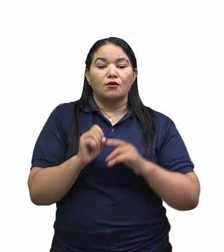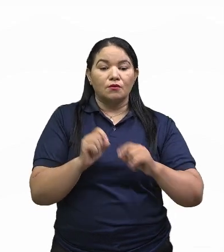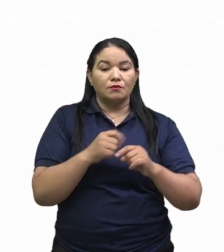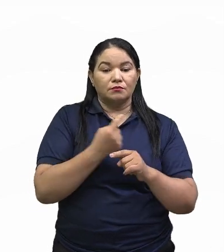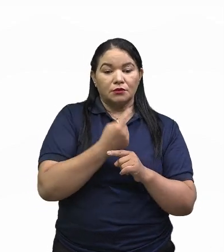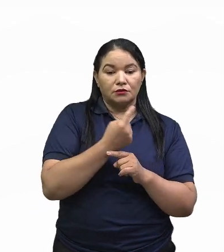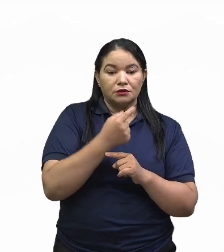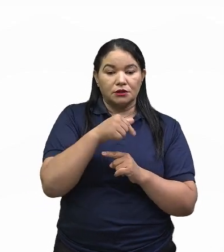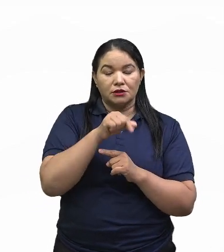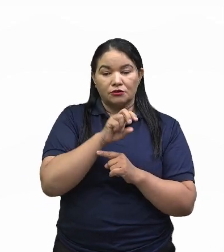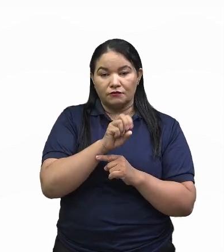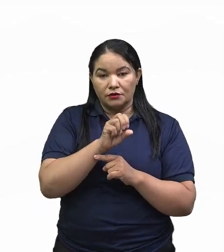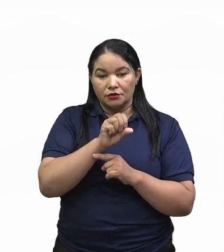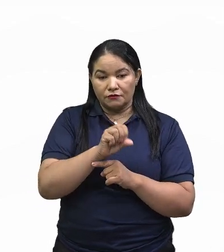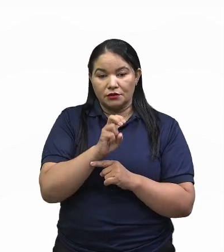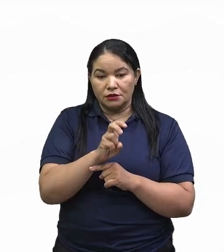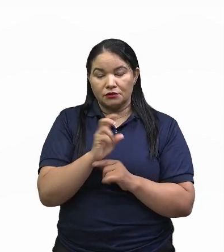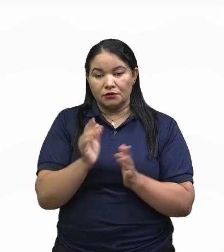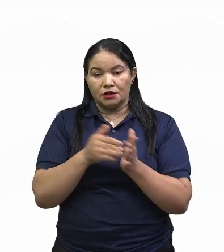1795 a